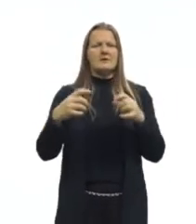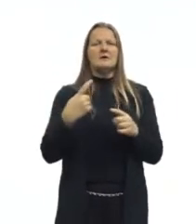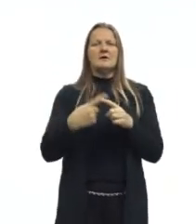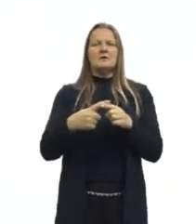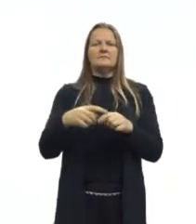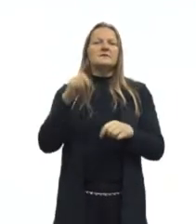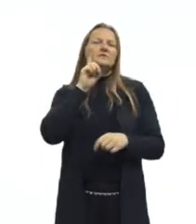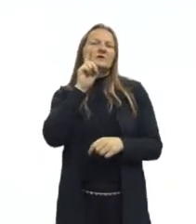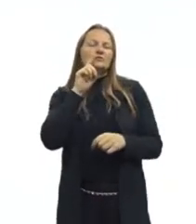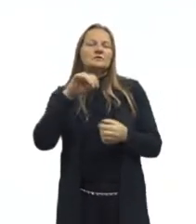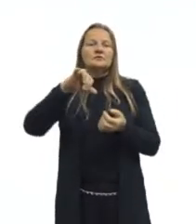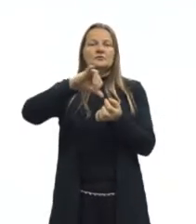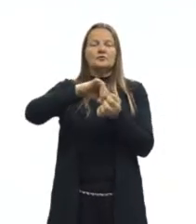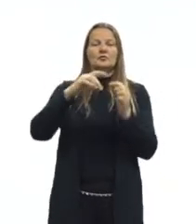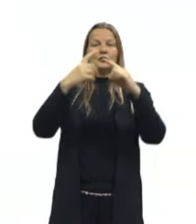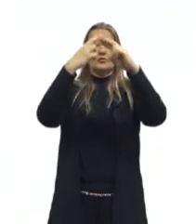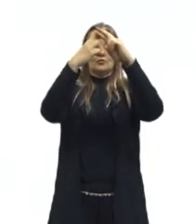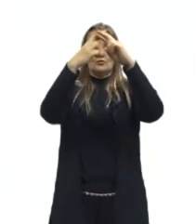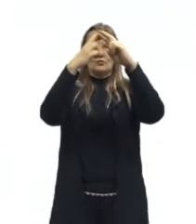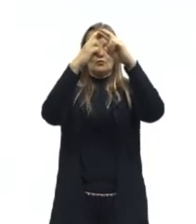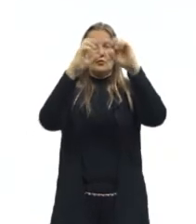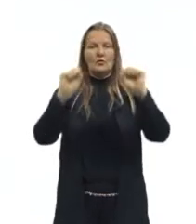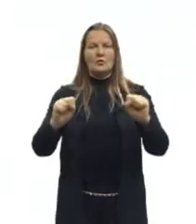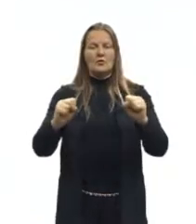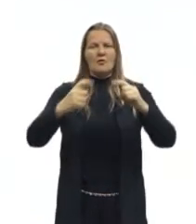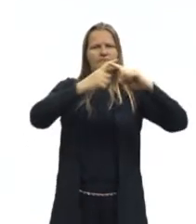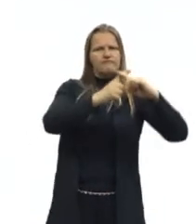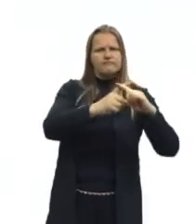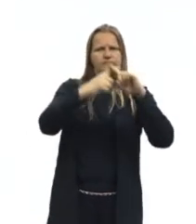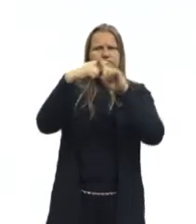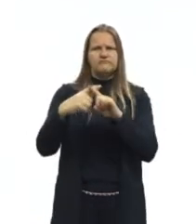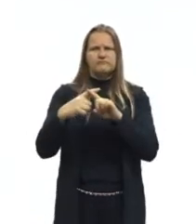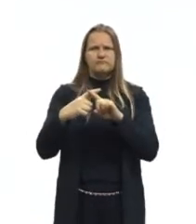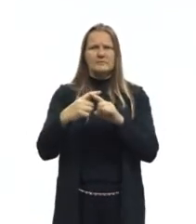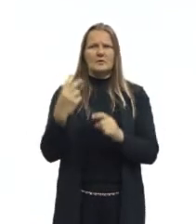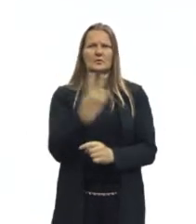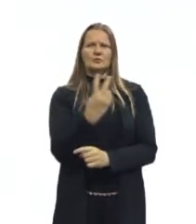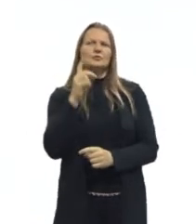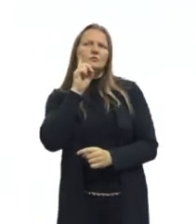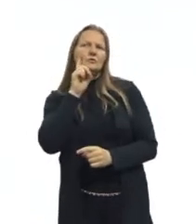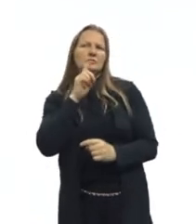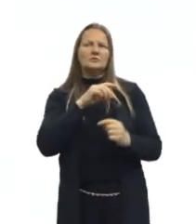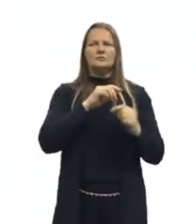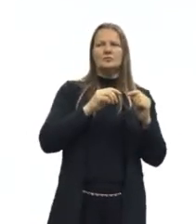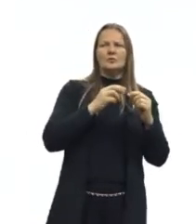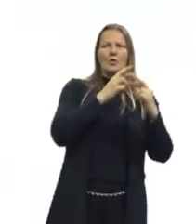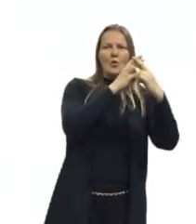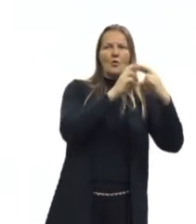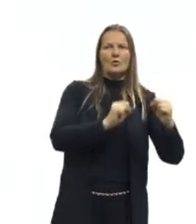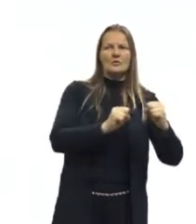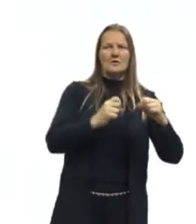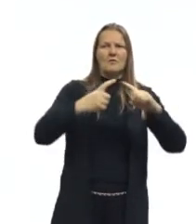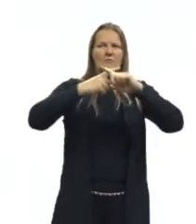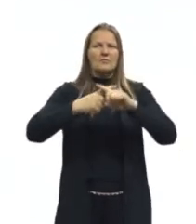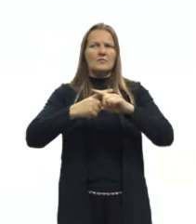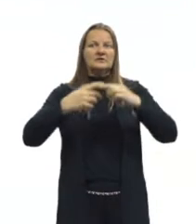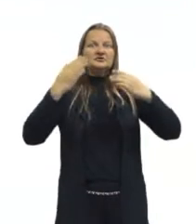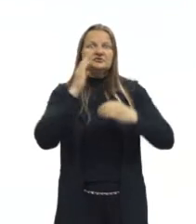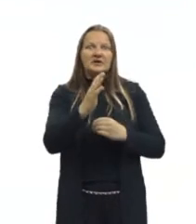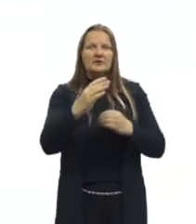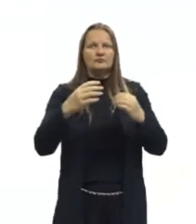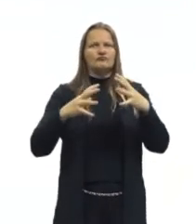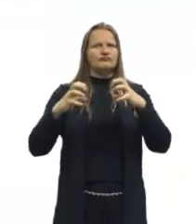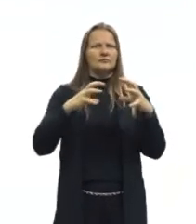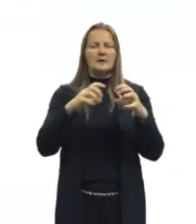Estados Unidos e União Soviética um contra o outro os dois não guerrearam diretamente Mas eles causaram